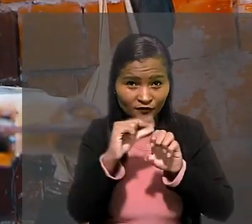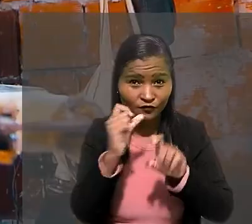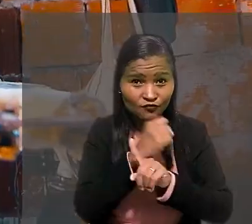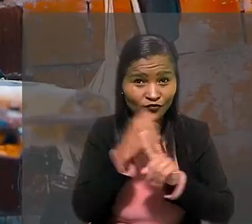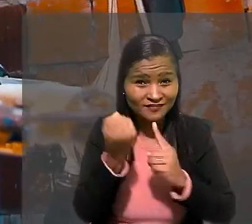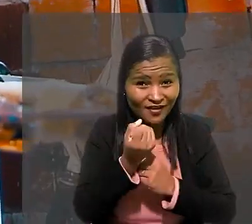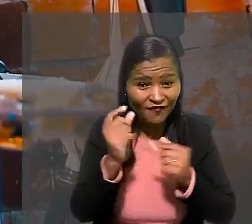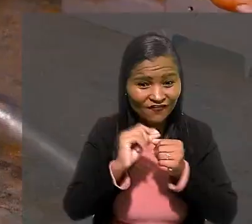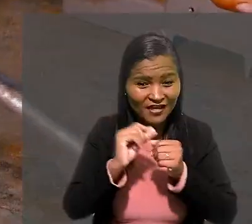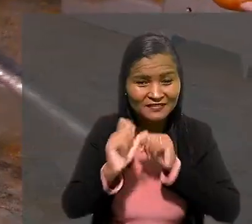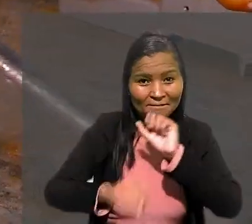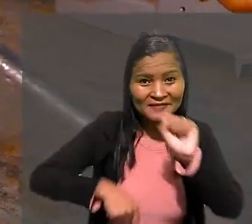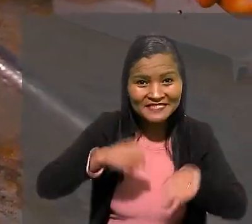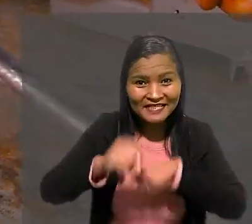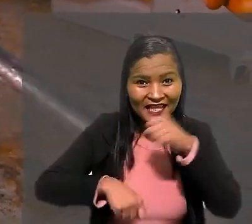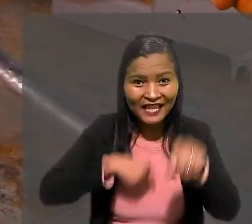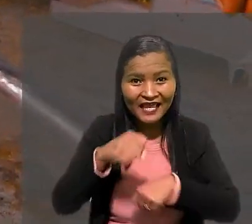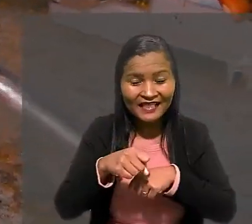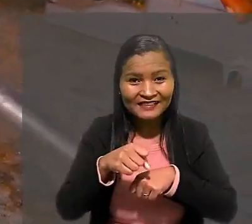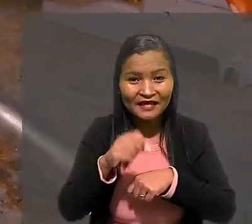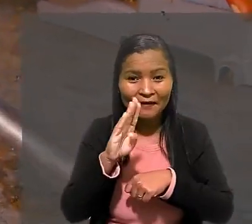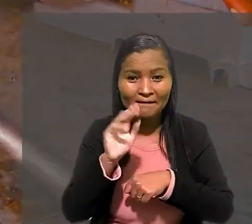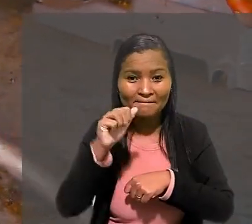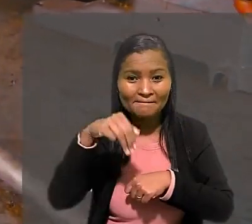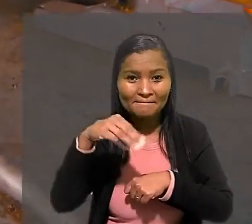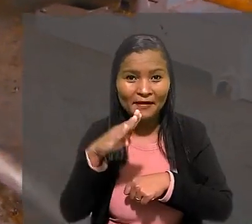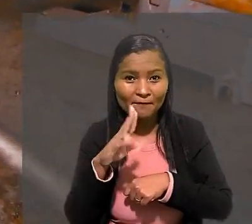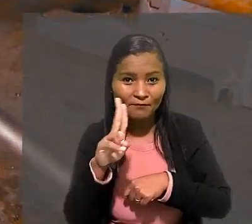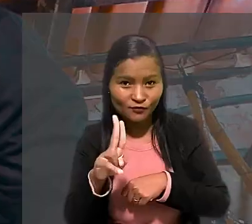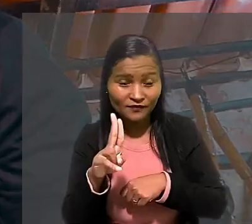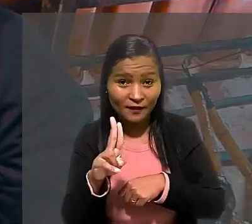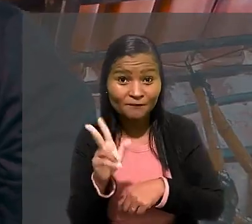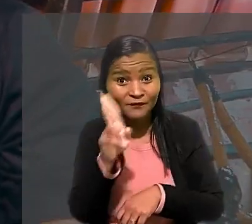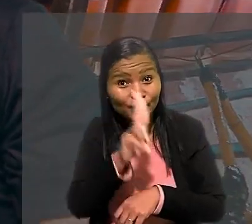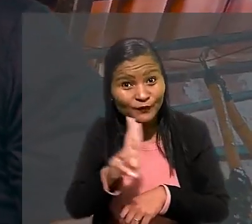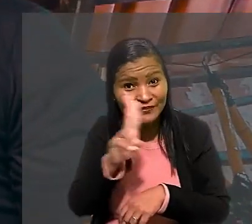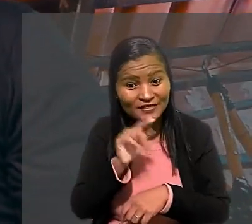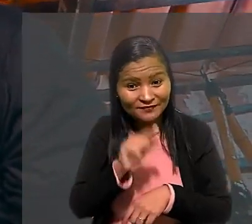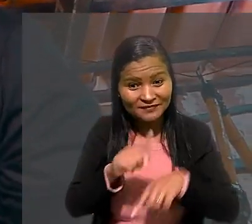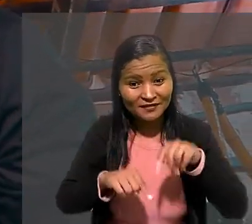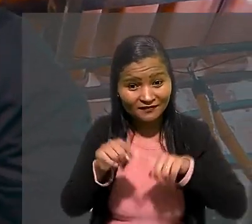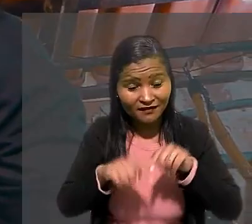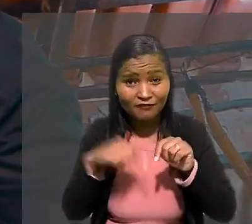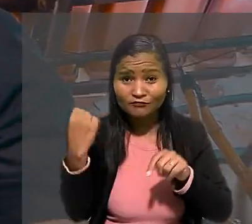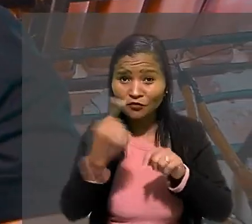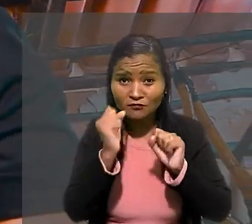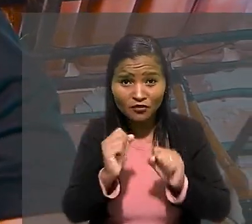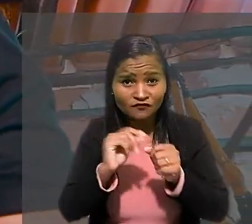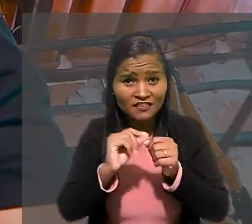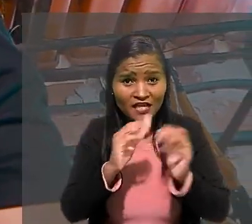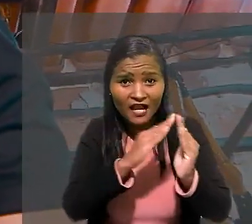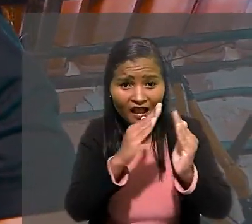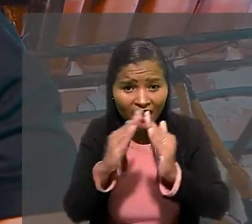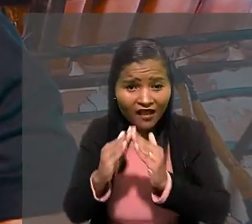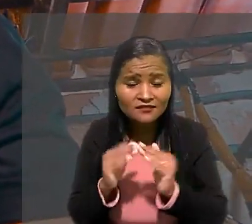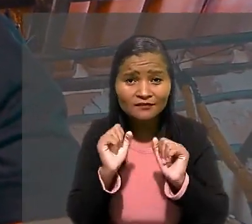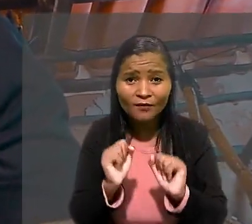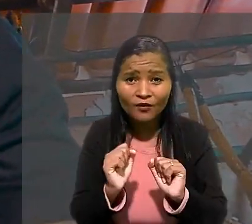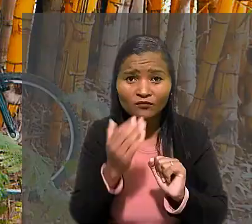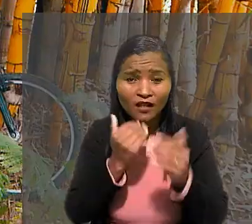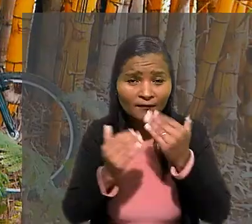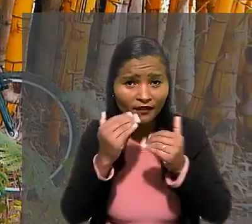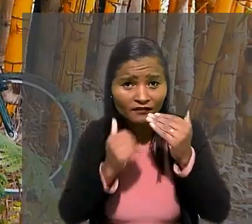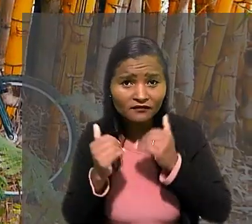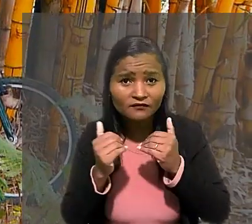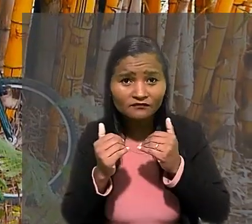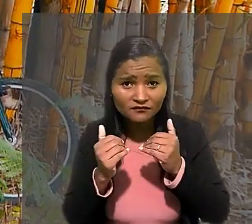produz bicicletas de bambu. Utilizando essa matéria-prima, a gente pode constituir habitações, a gente pode constituir alimentação.